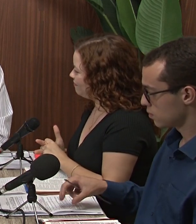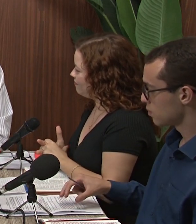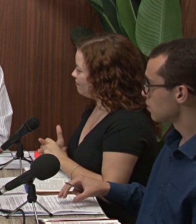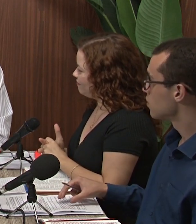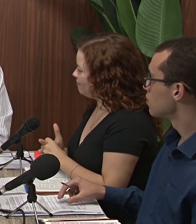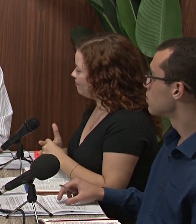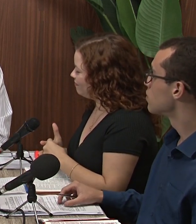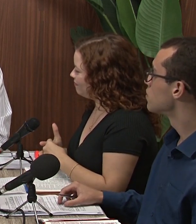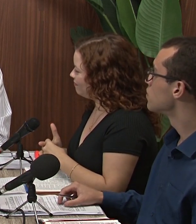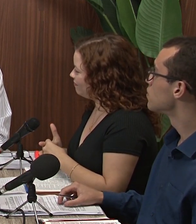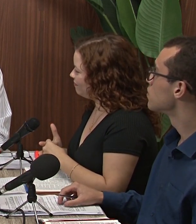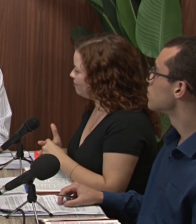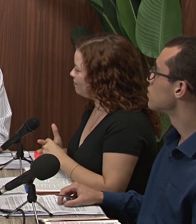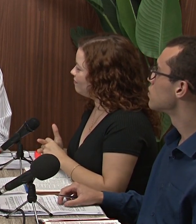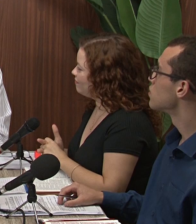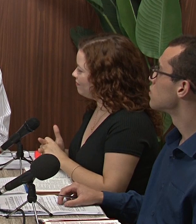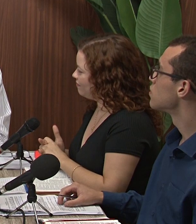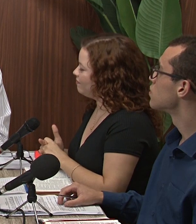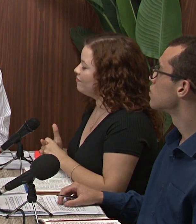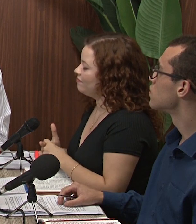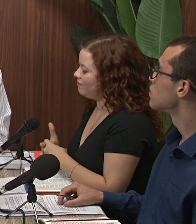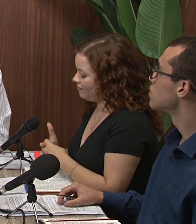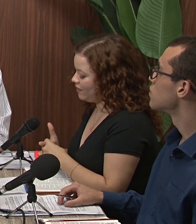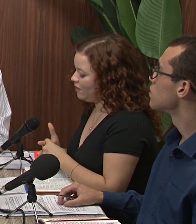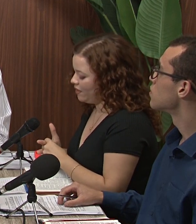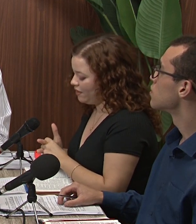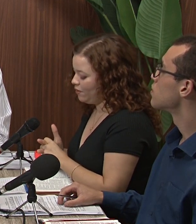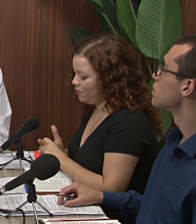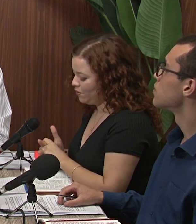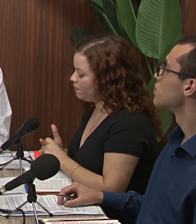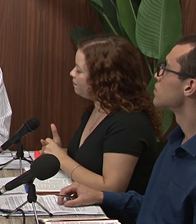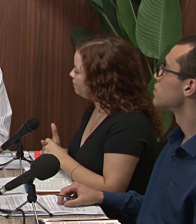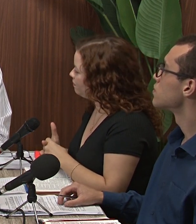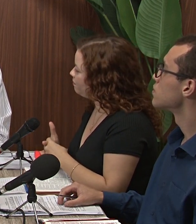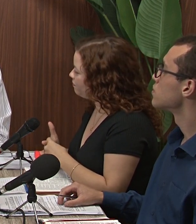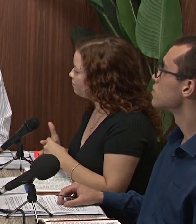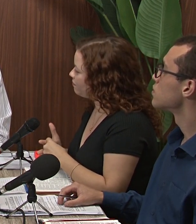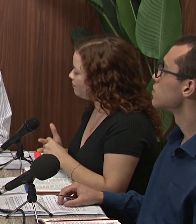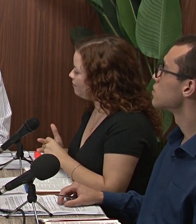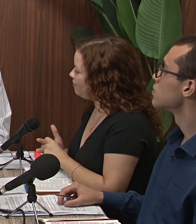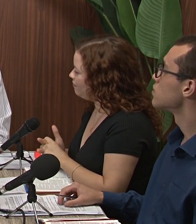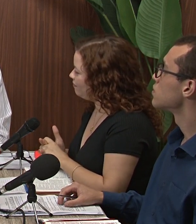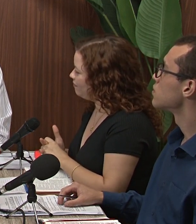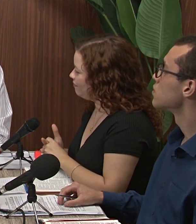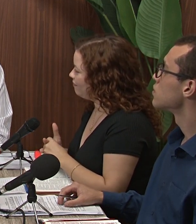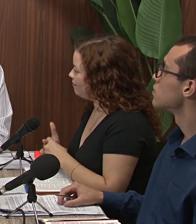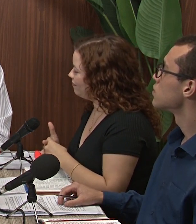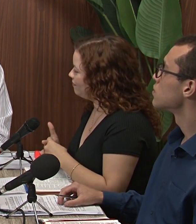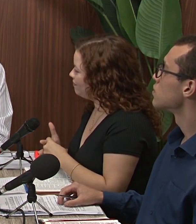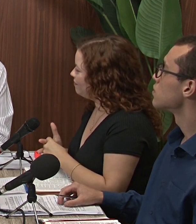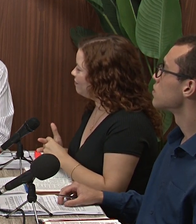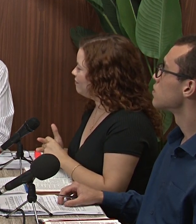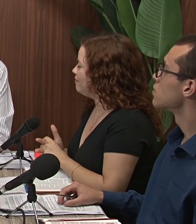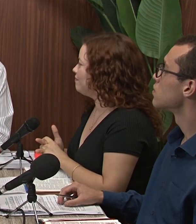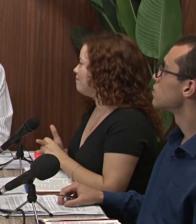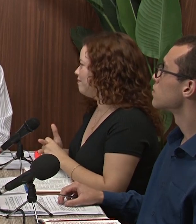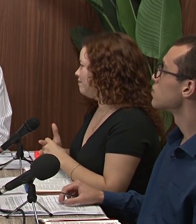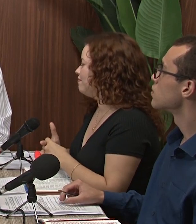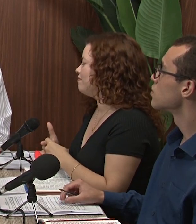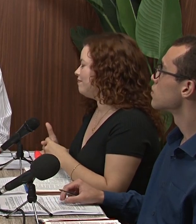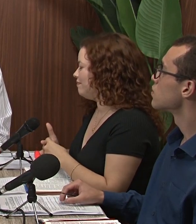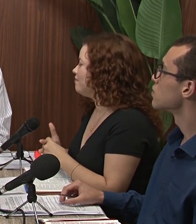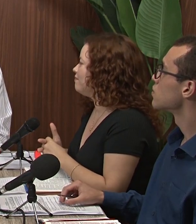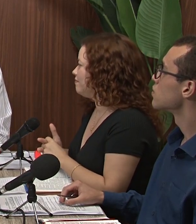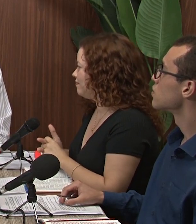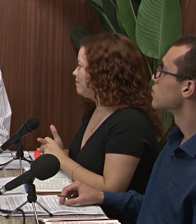as crianças cantam a operação de maravilhas dentro da igreja. Amém. Isso é uma realidade. Não vou fazer a pergunta das